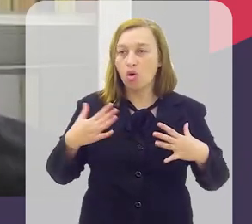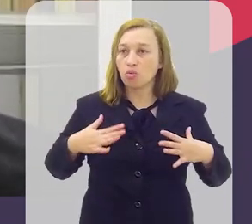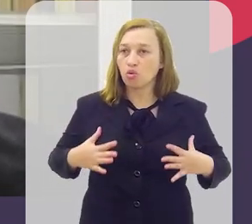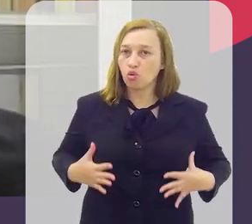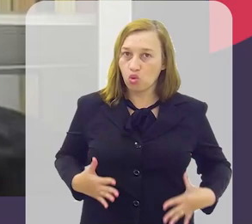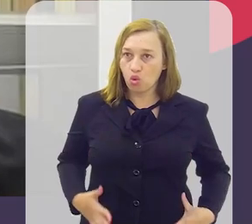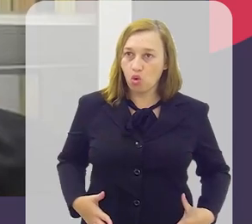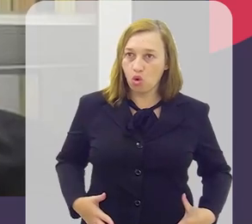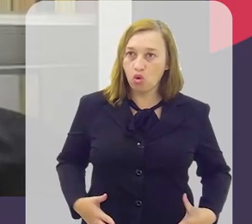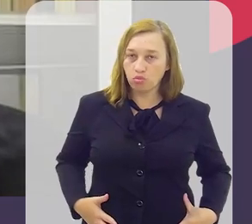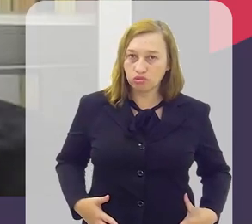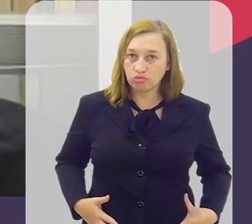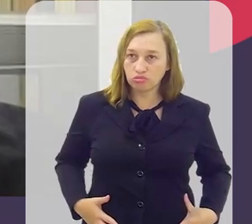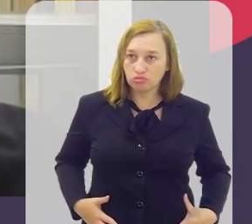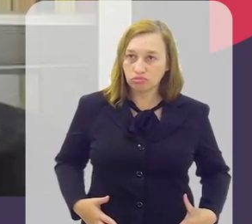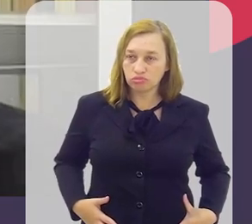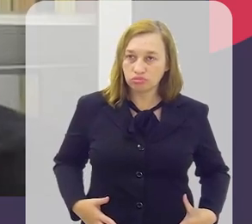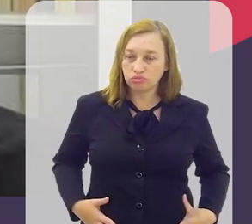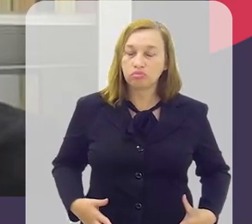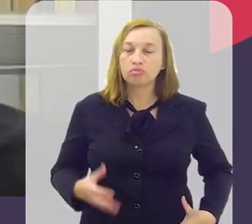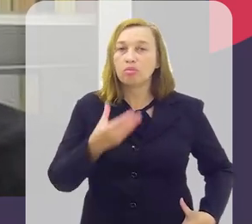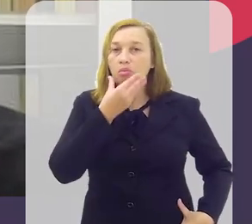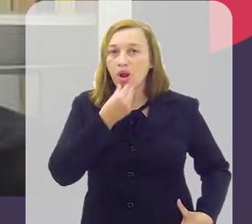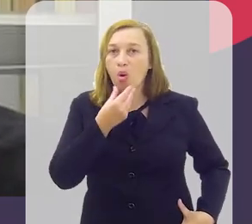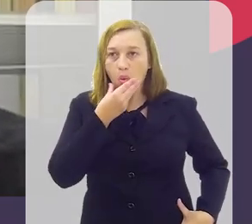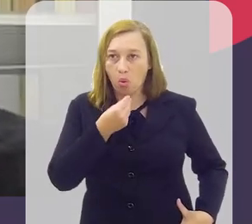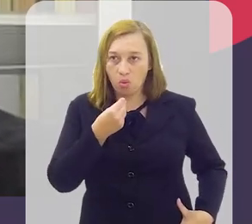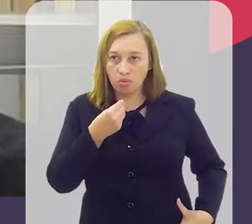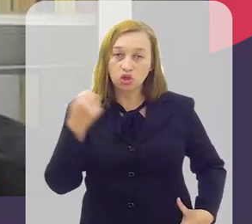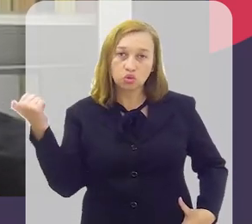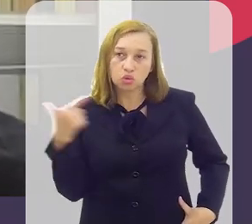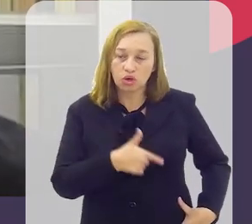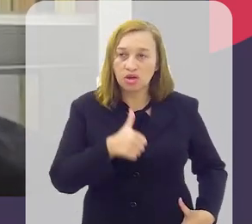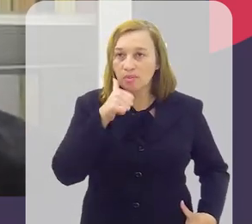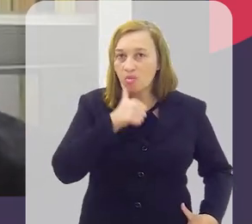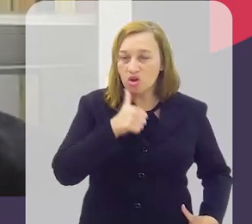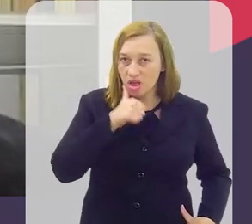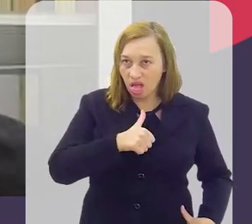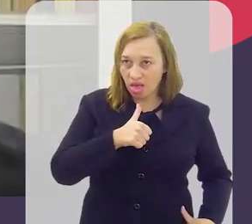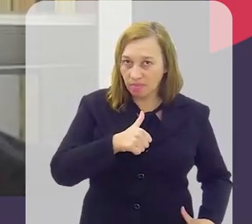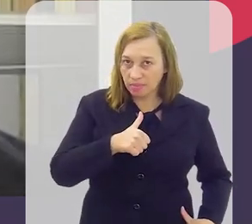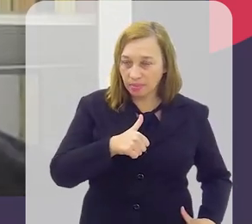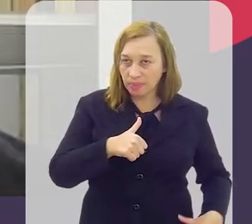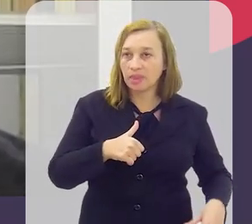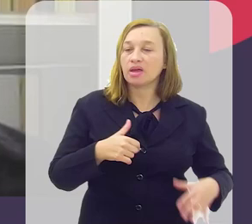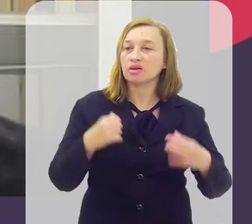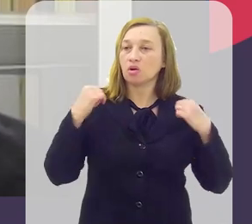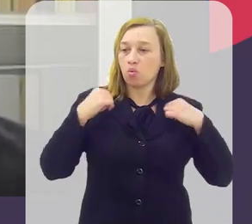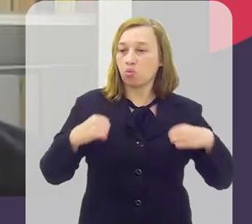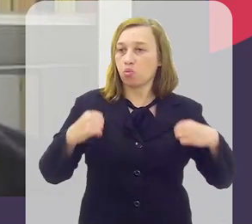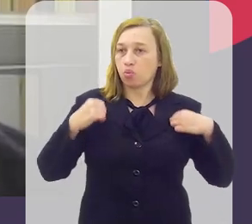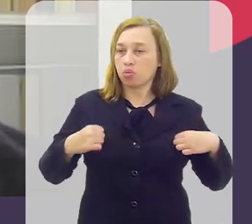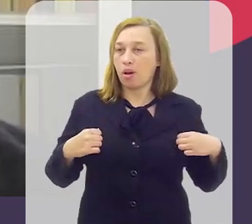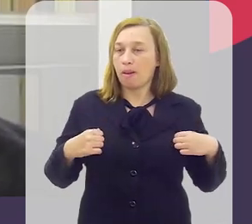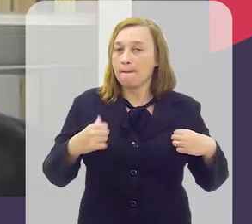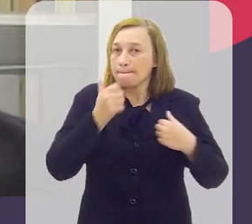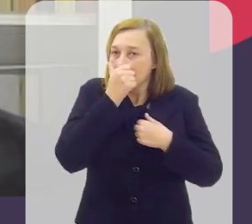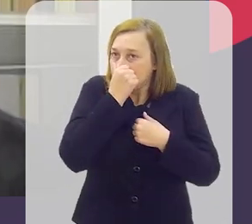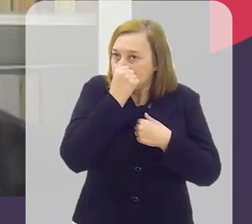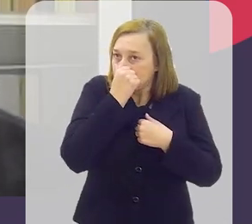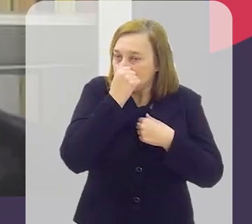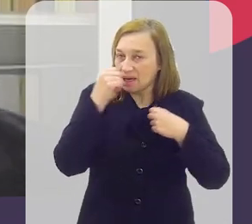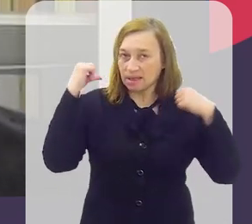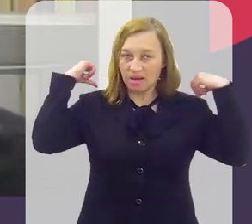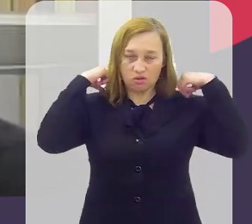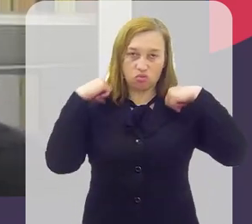corpo que a gente julga ser mais próximo do ideal de um corpo masculino, né? Assim, então na parte frontal, a bag apertava muito a maioria